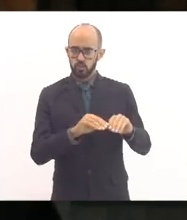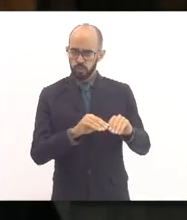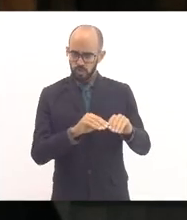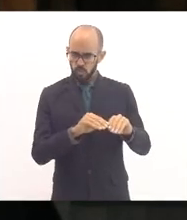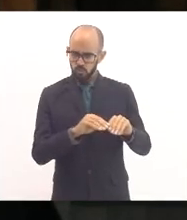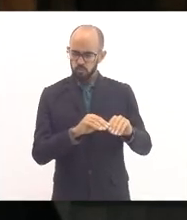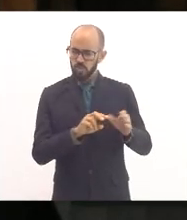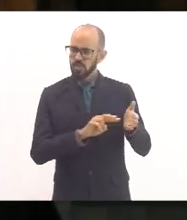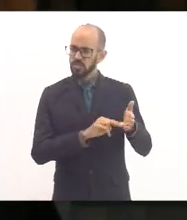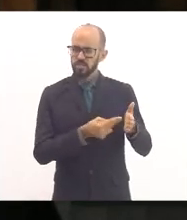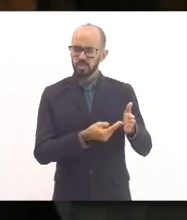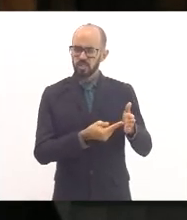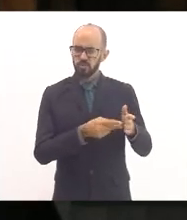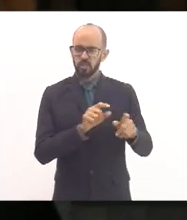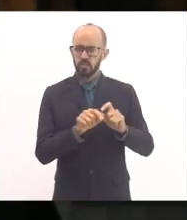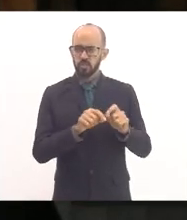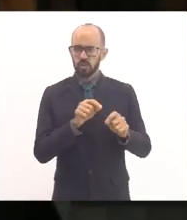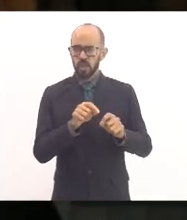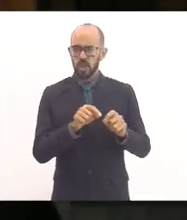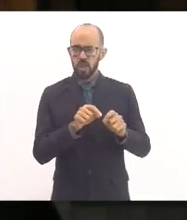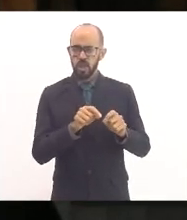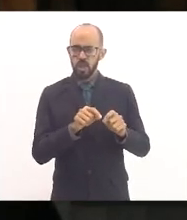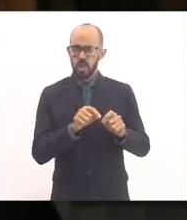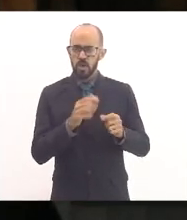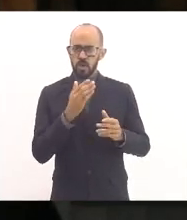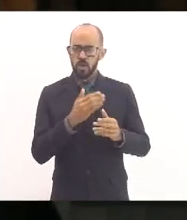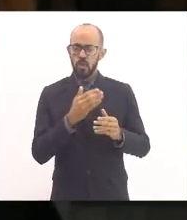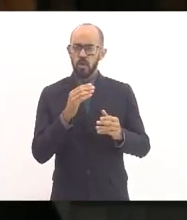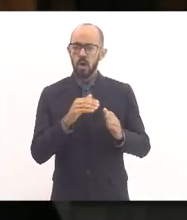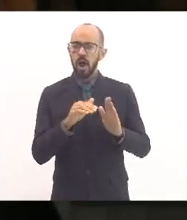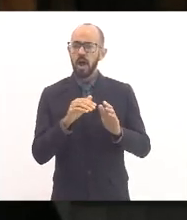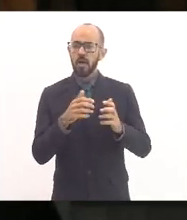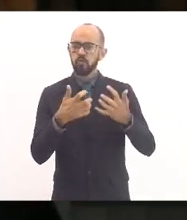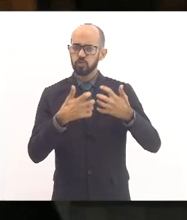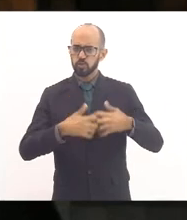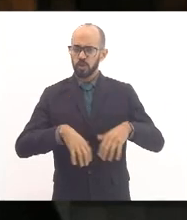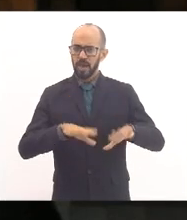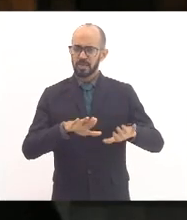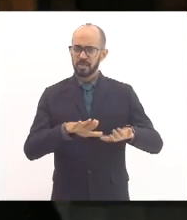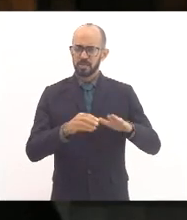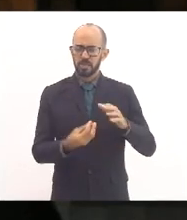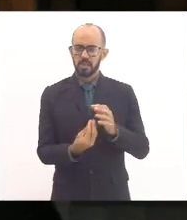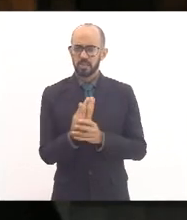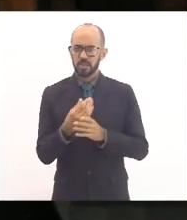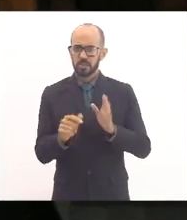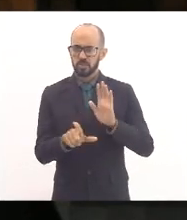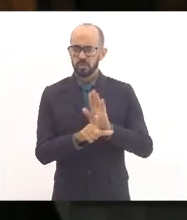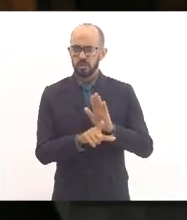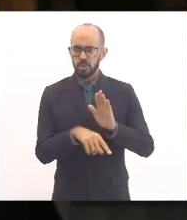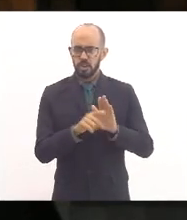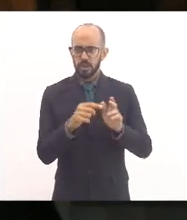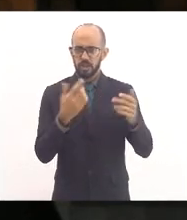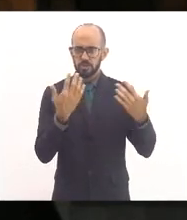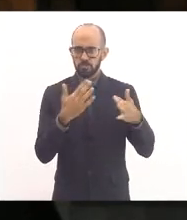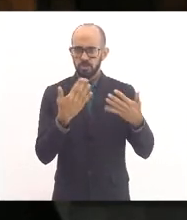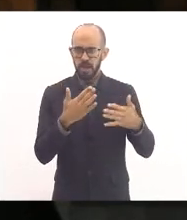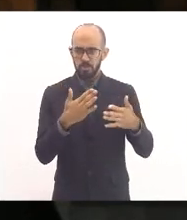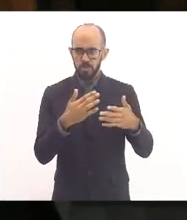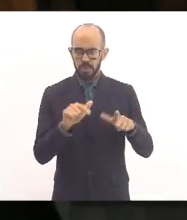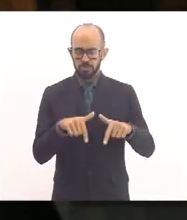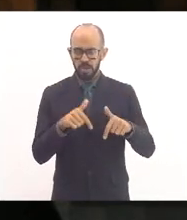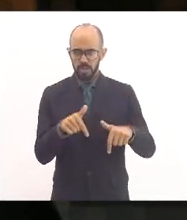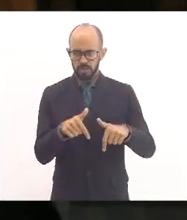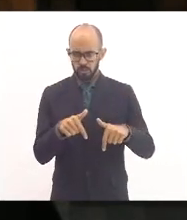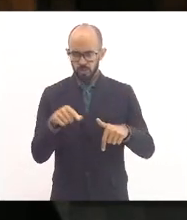estamos aqui o processo legislativo tem esses corpo o de discutir os projetos de lei está de parabéns Governador pela iniciativa e